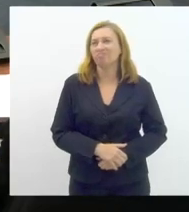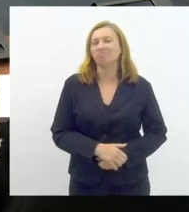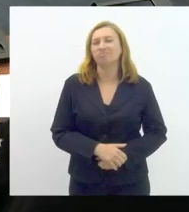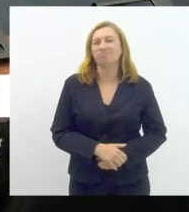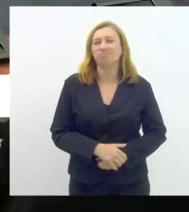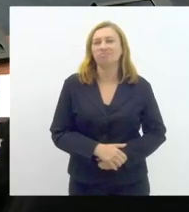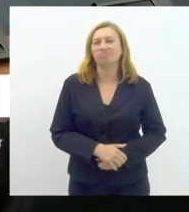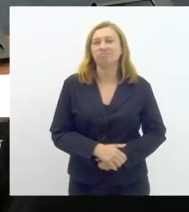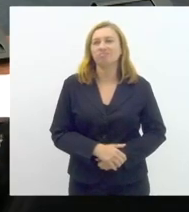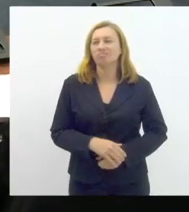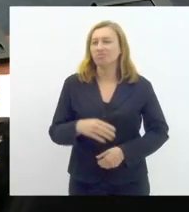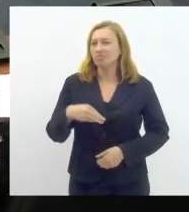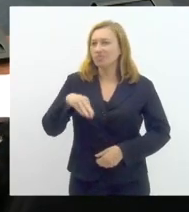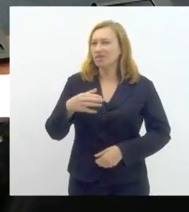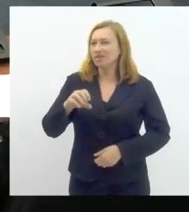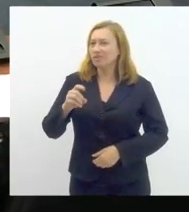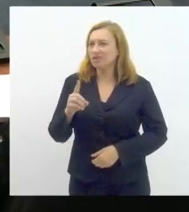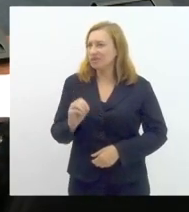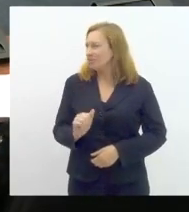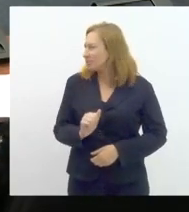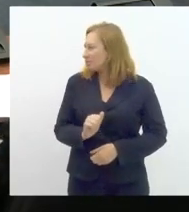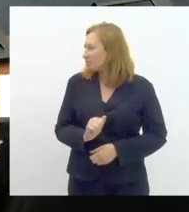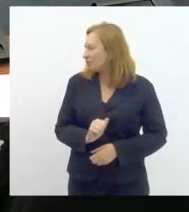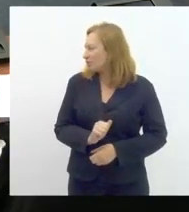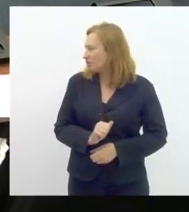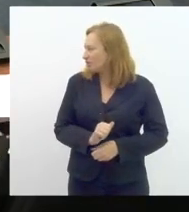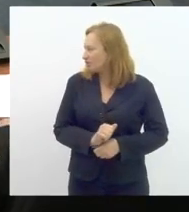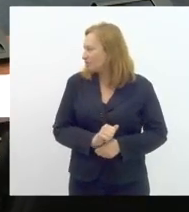vereador Marcelo Diniz. Seja bem-vindo, meu irmão.